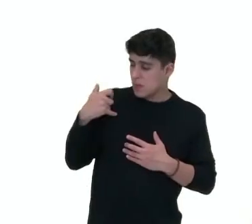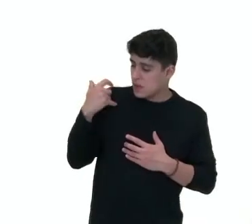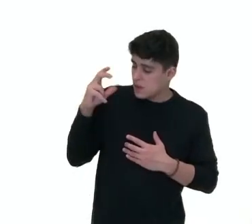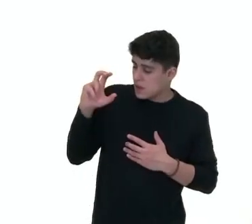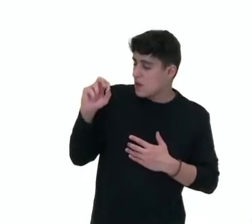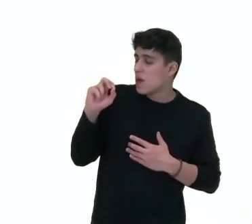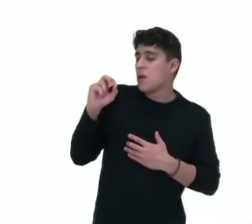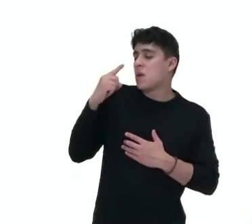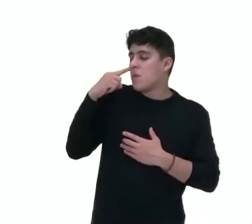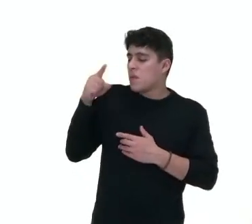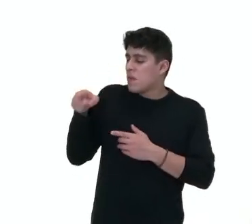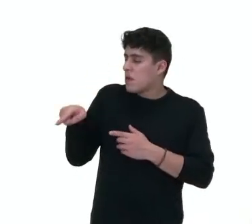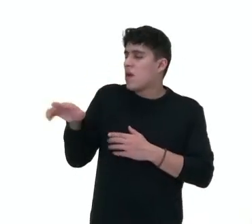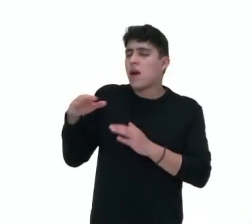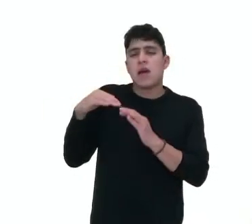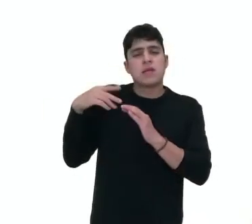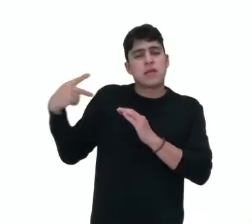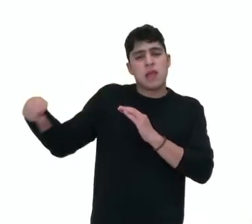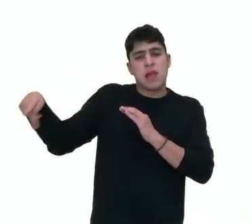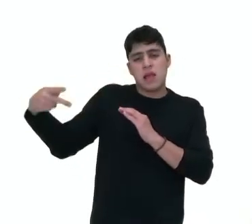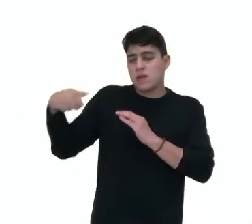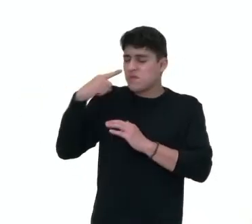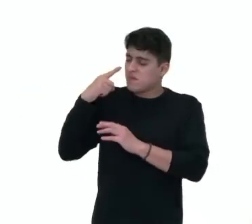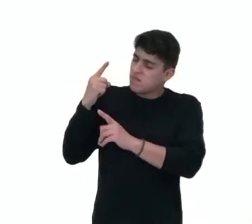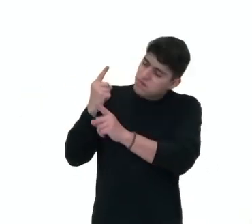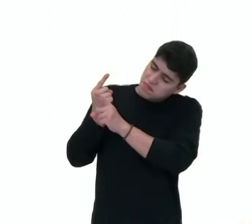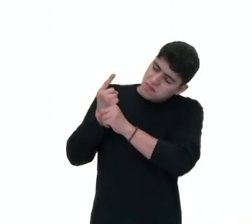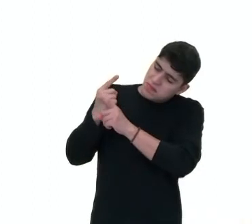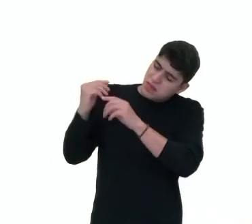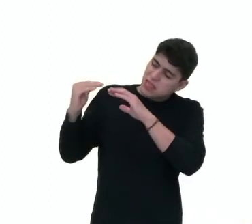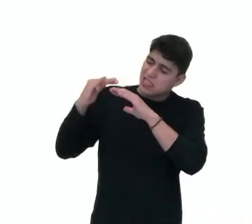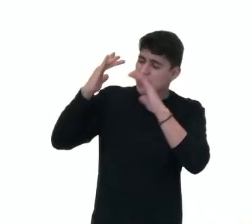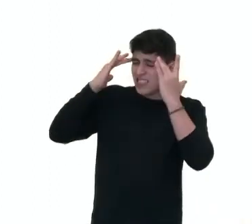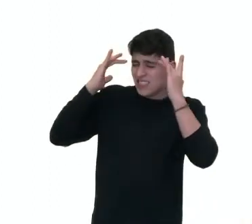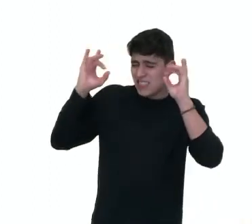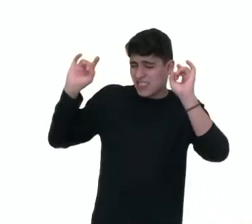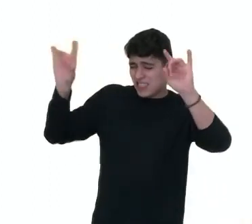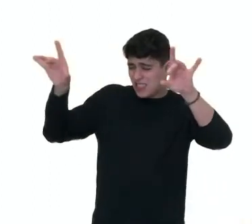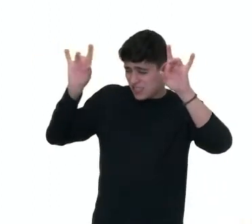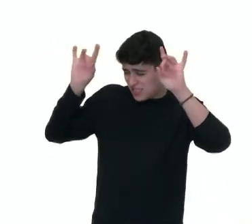foi encontrada em casa com dor de cabeça intensa,